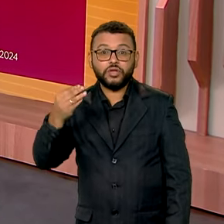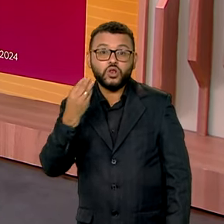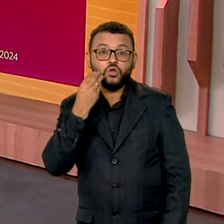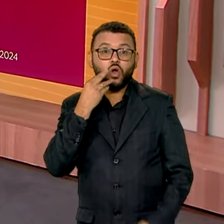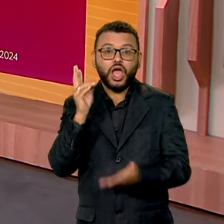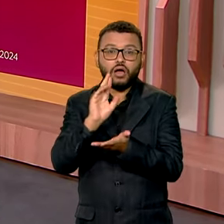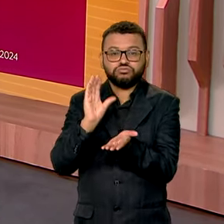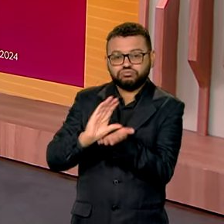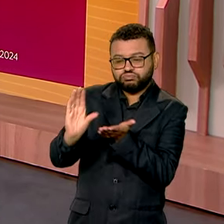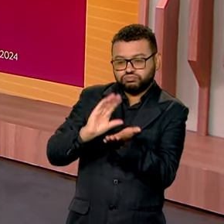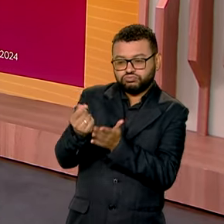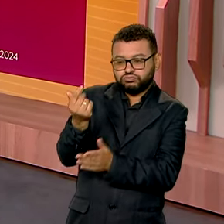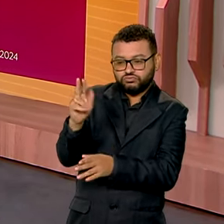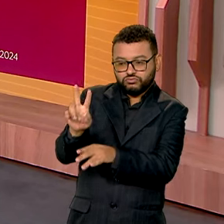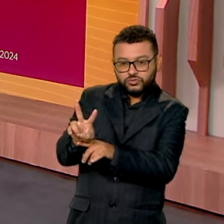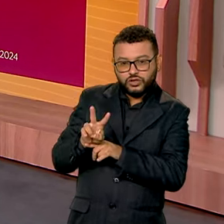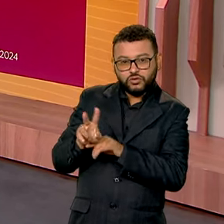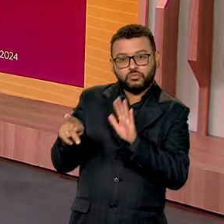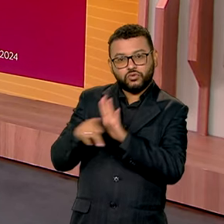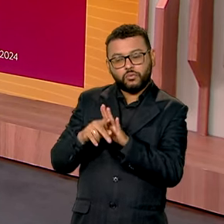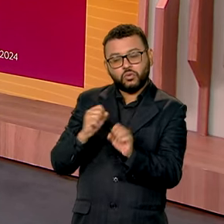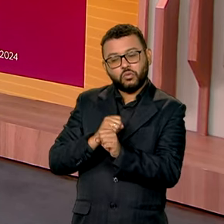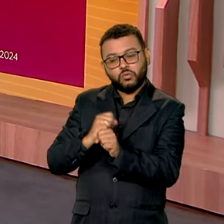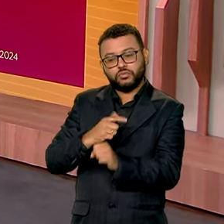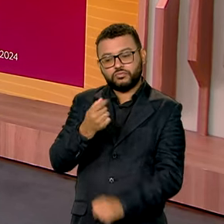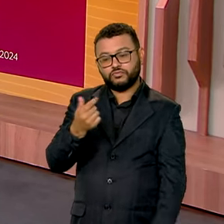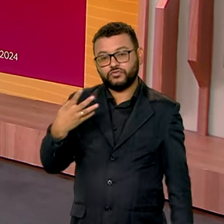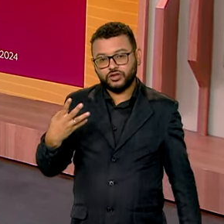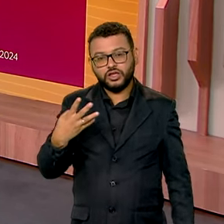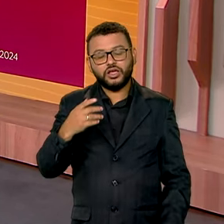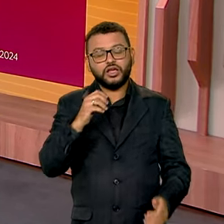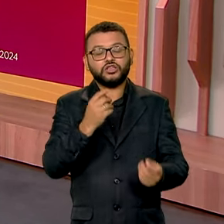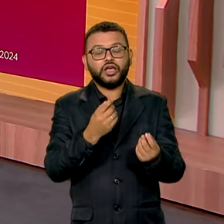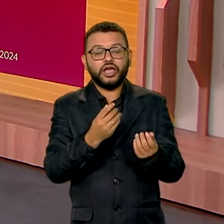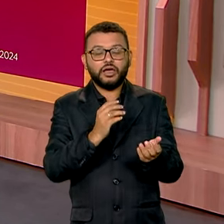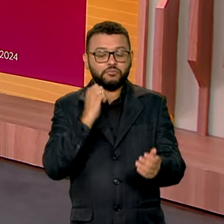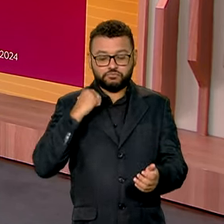créditos liberados em 2024. Bolsa Atleta,